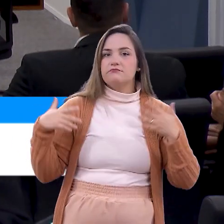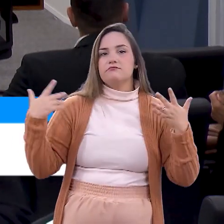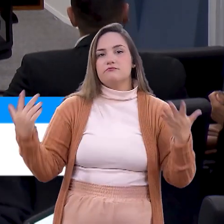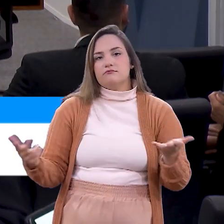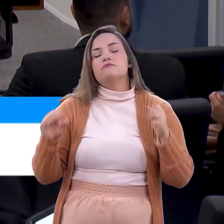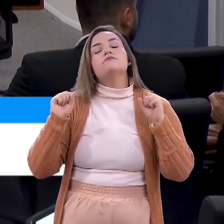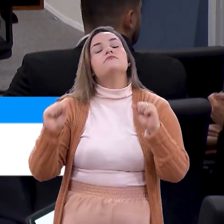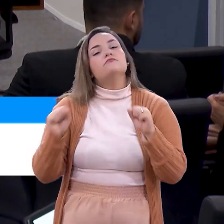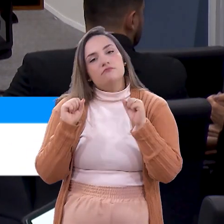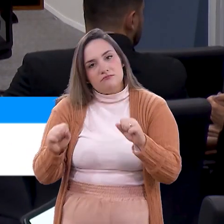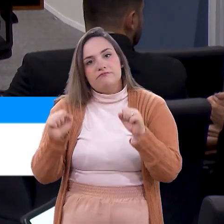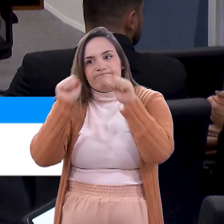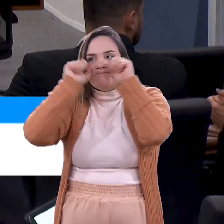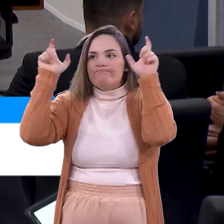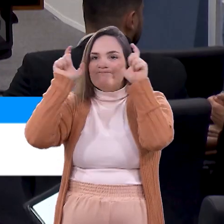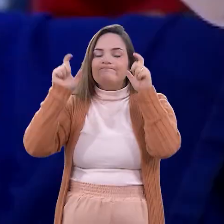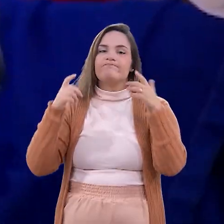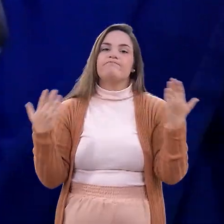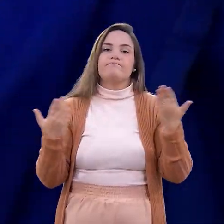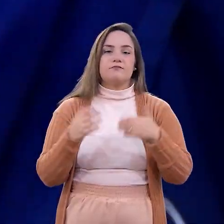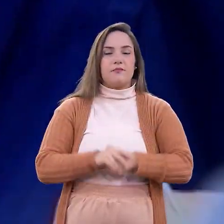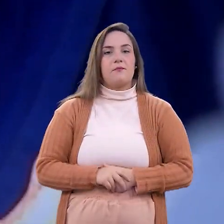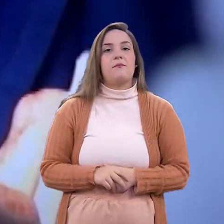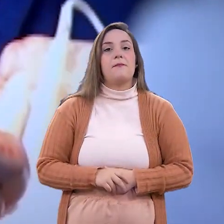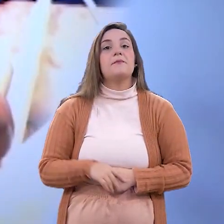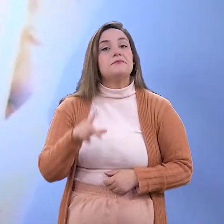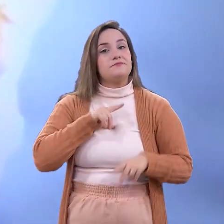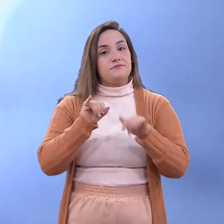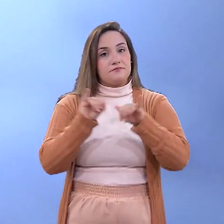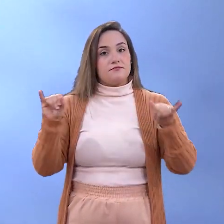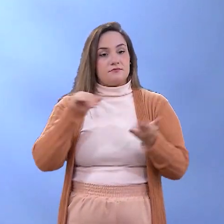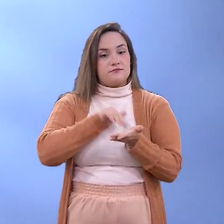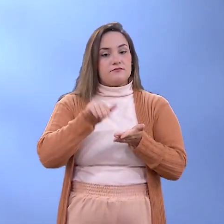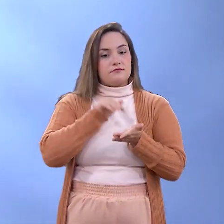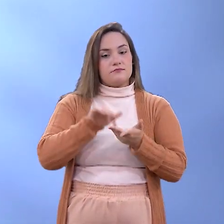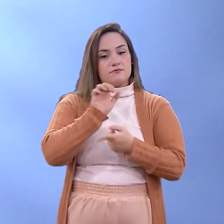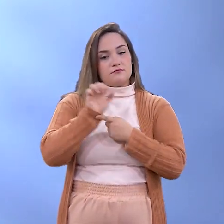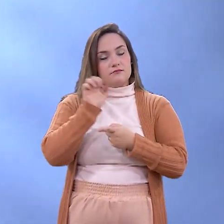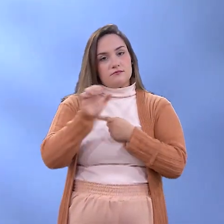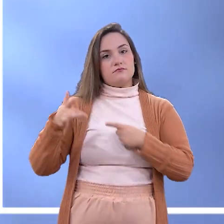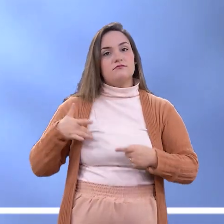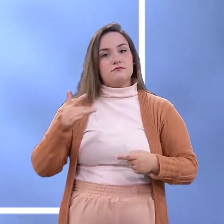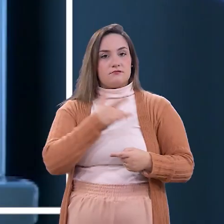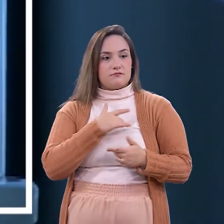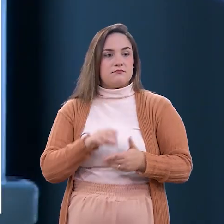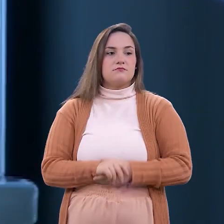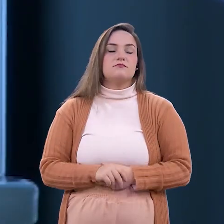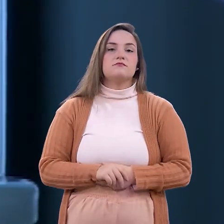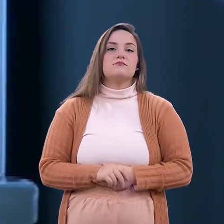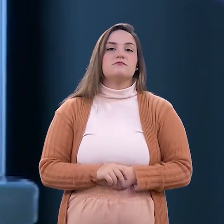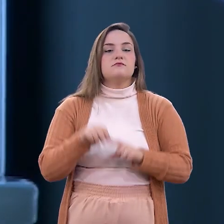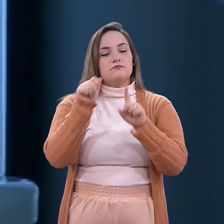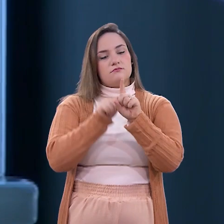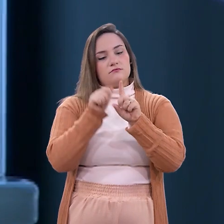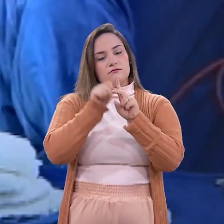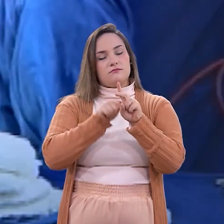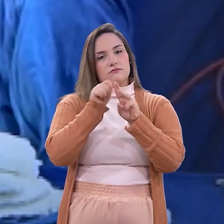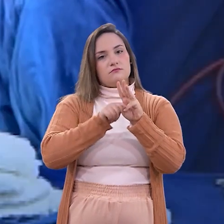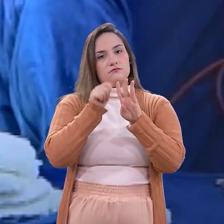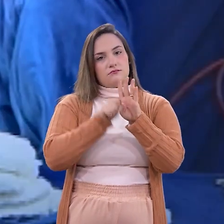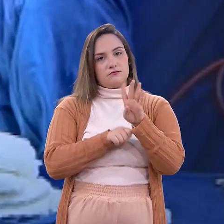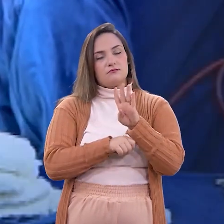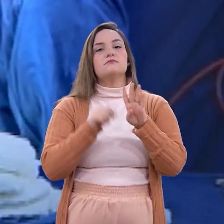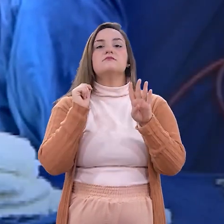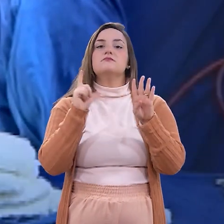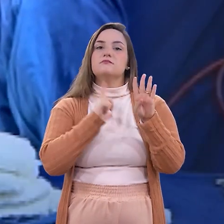também estarmos em Alerta conforme informações da secretaria de estado de saúde nos quatro primeiros meses deste